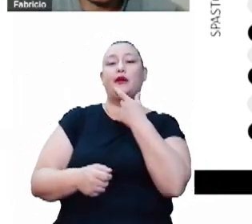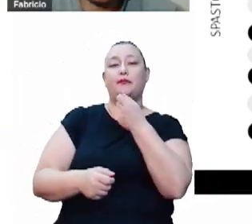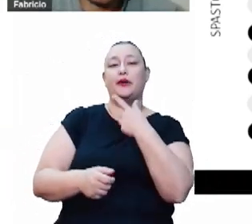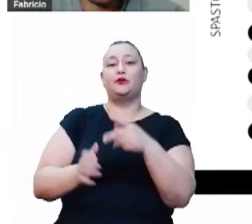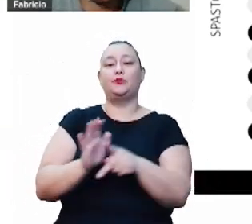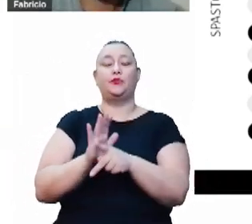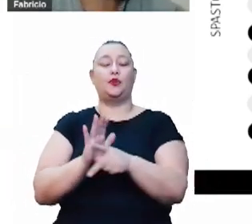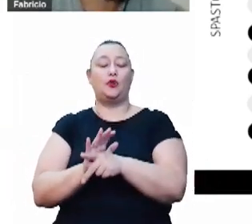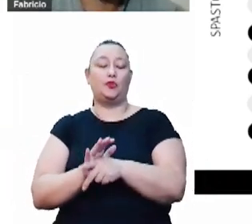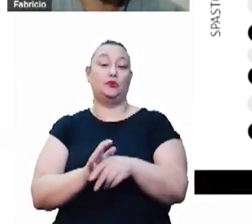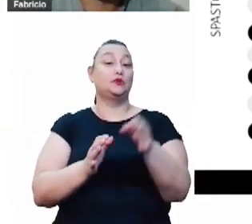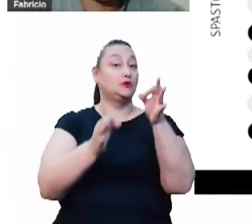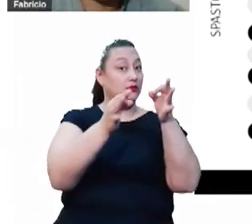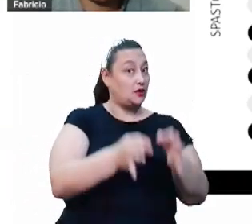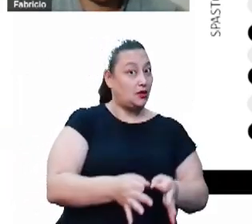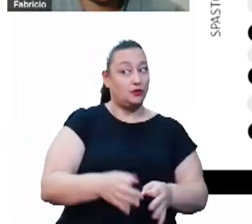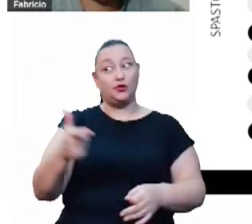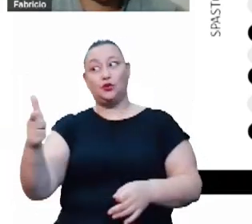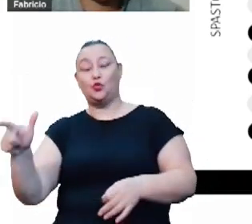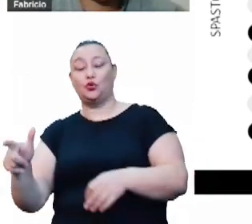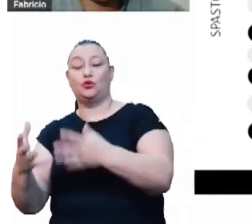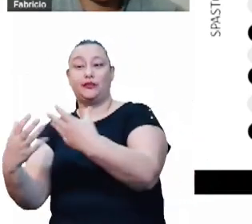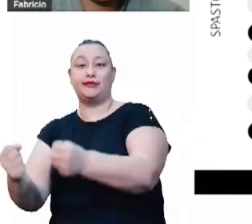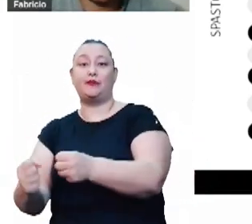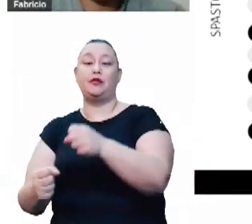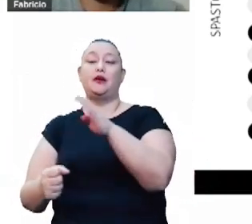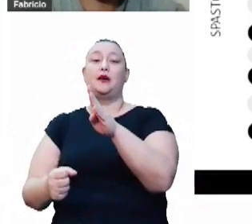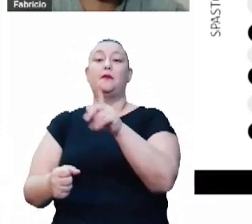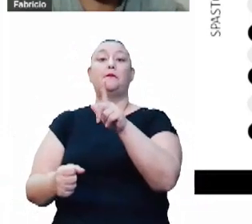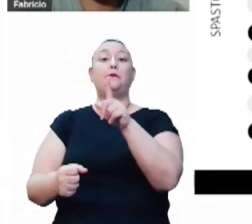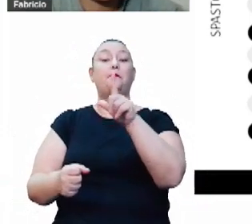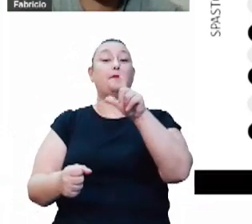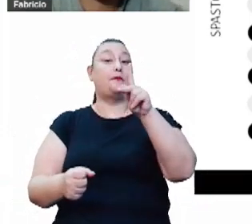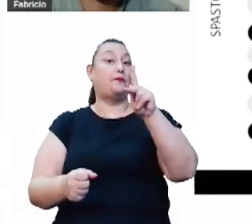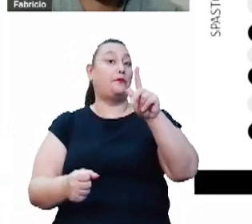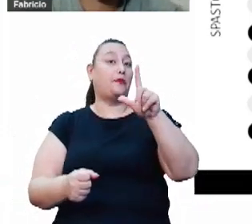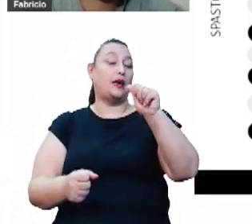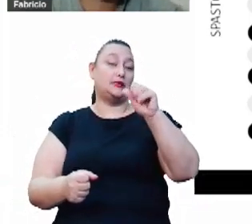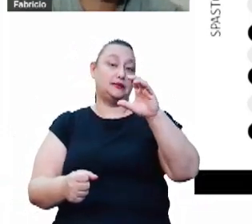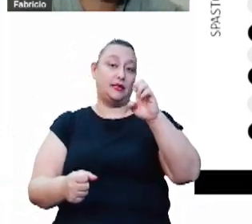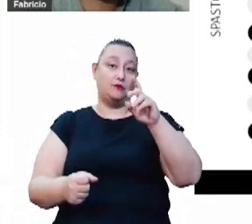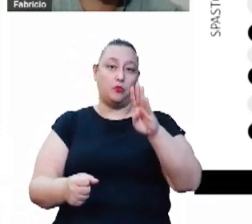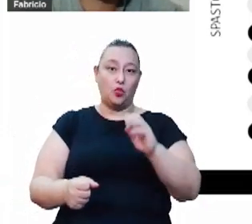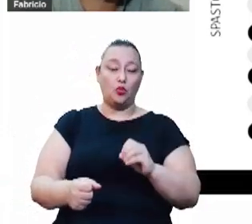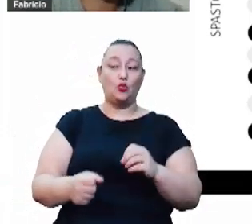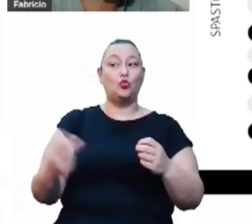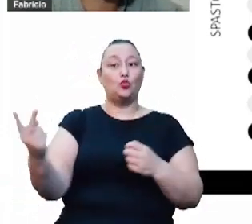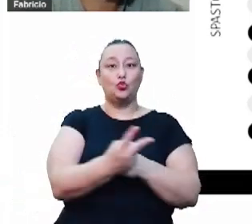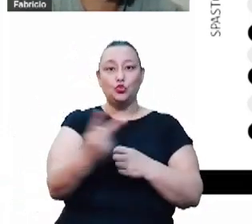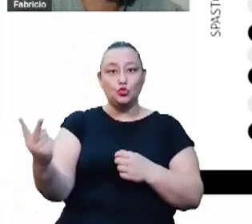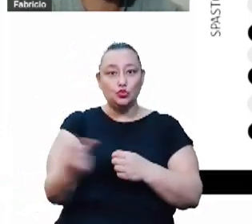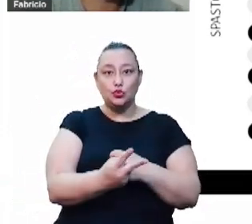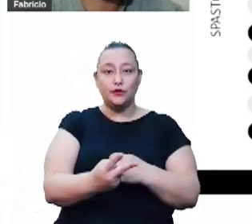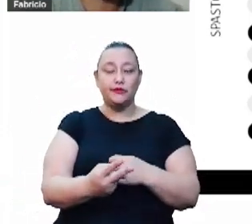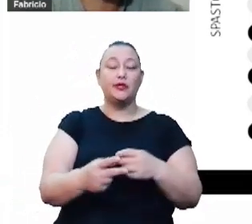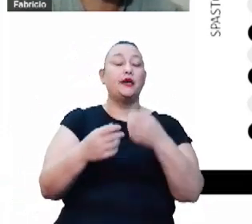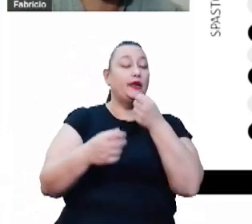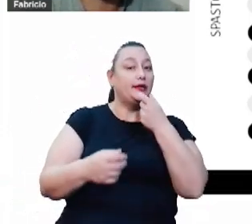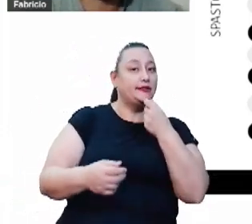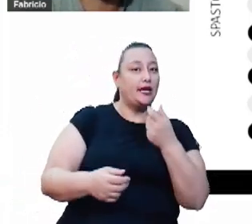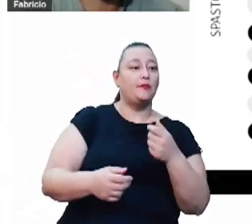recebem medicamento e outros recebem o placebo. O nosso é crossover, tá? O crossover, os dois recebem tanto o